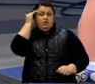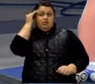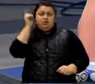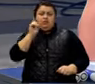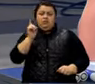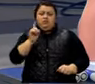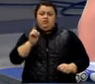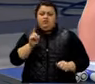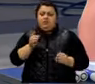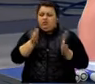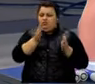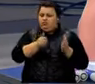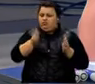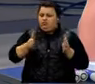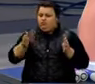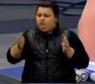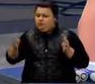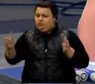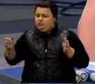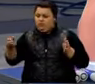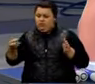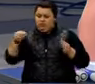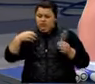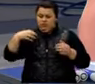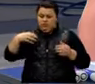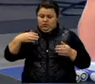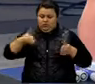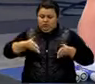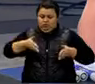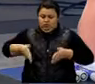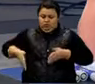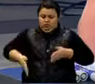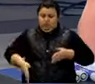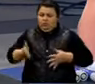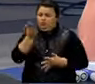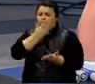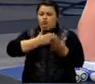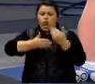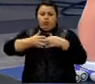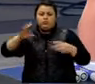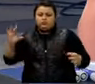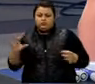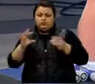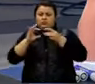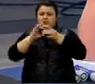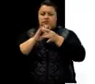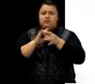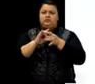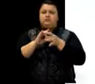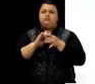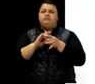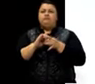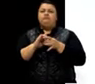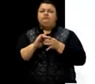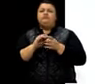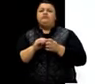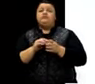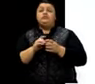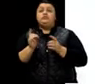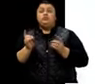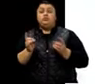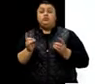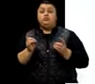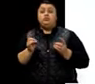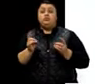caixinhas, quadradinhos, né, dentro do nosso organismo, não. Tá? Estão todos interligados. Bom, então o sistema endócrino,